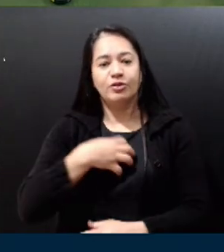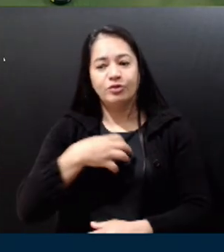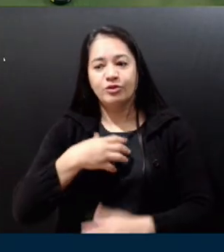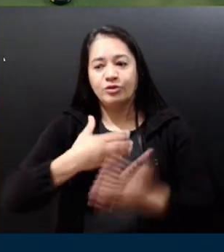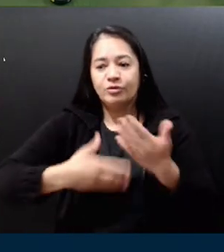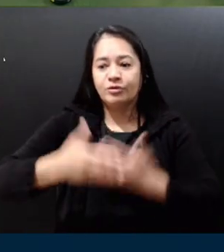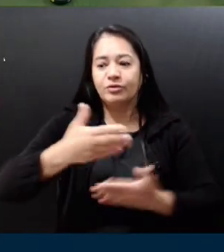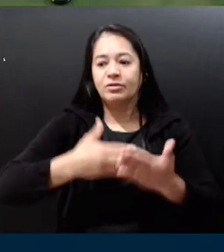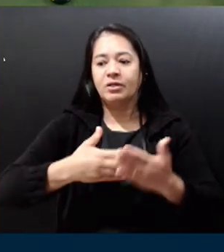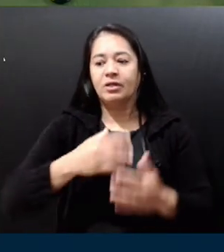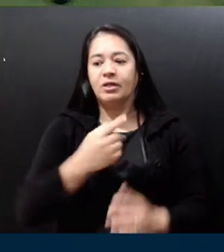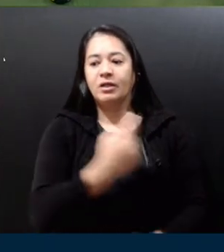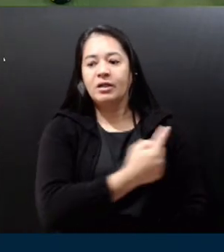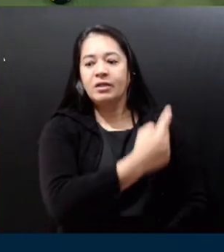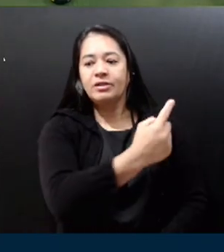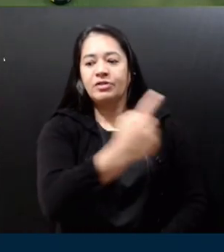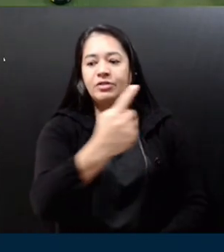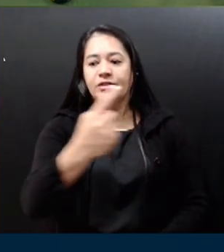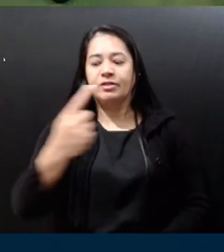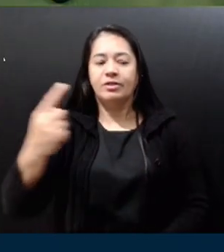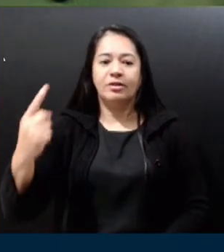que distorcem isso.